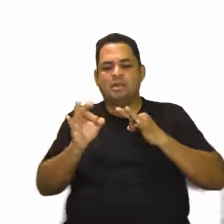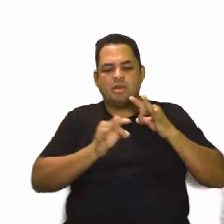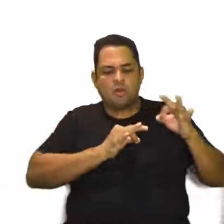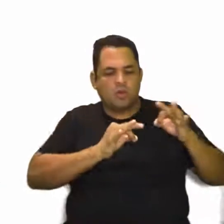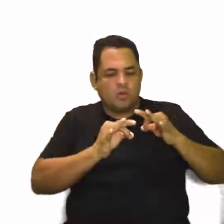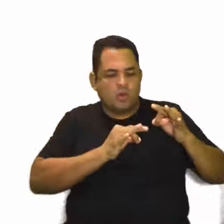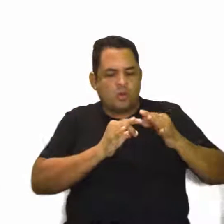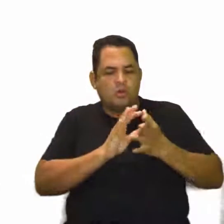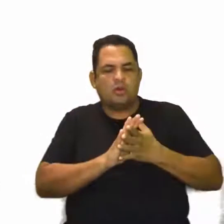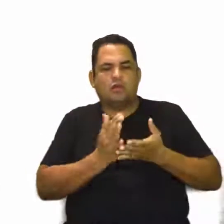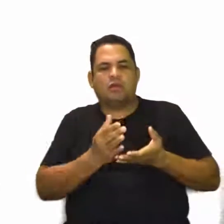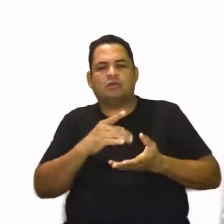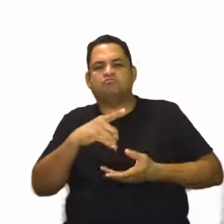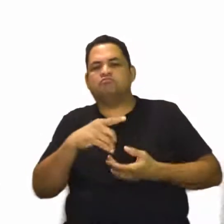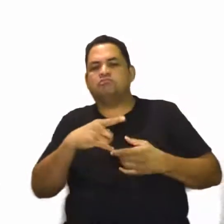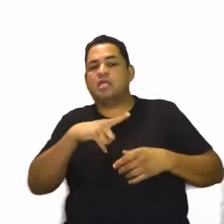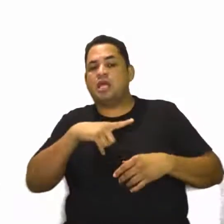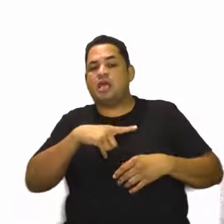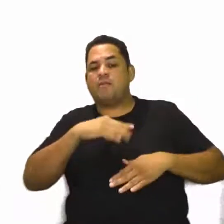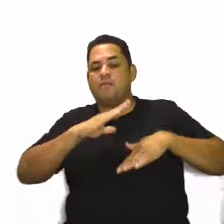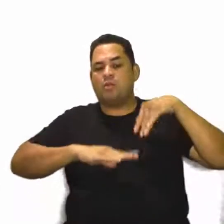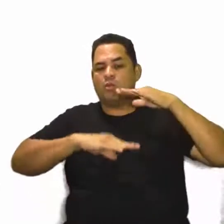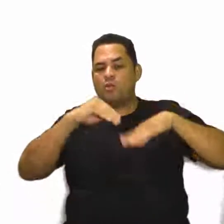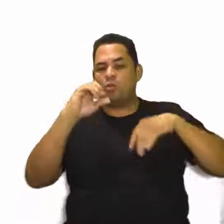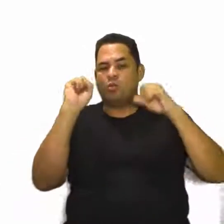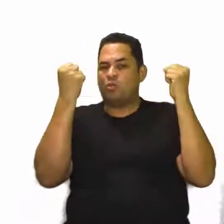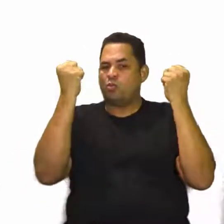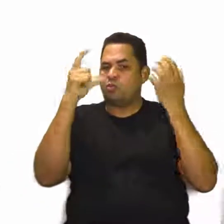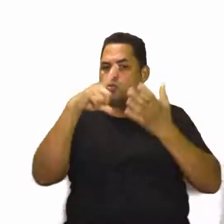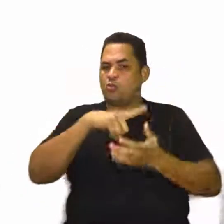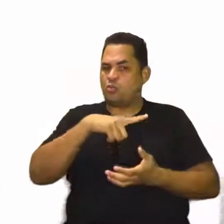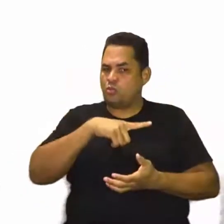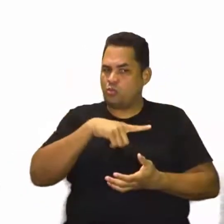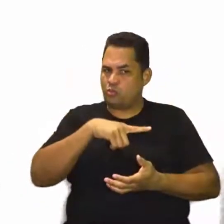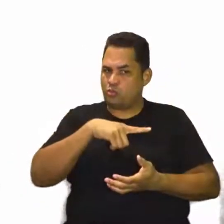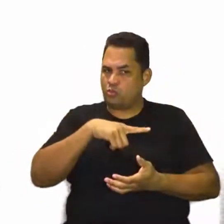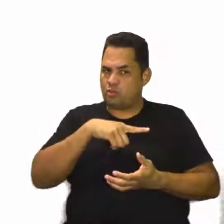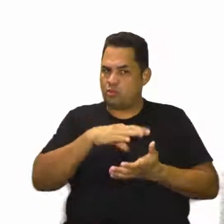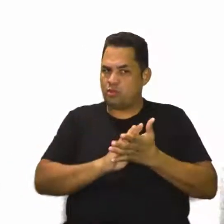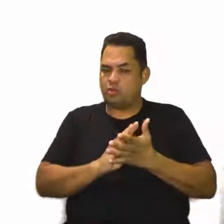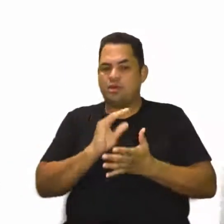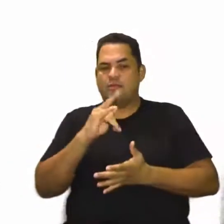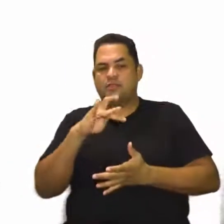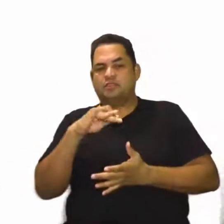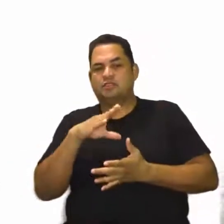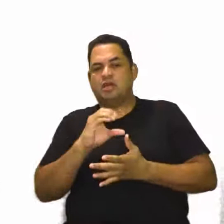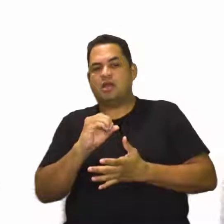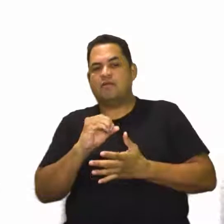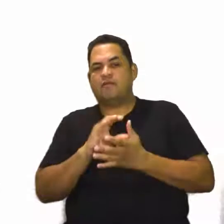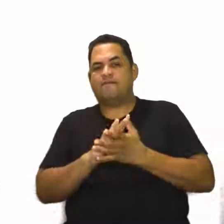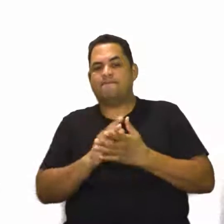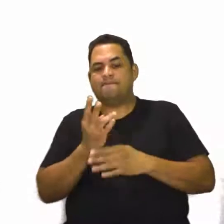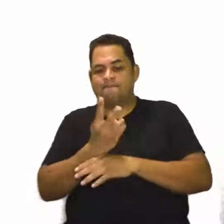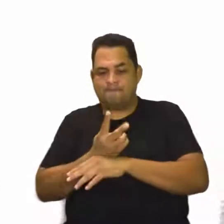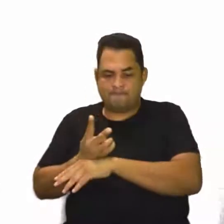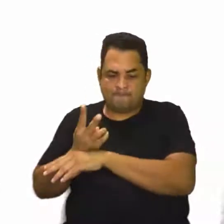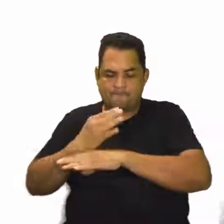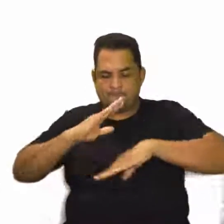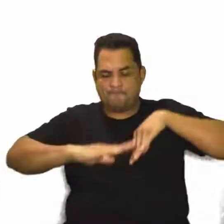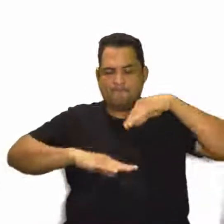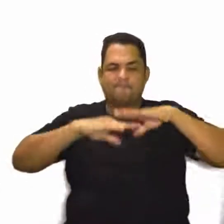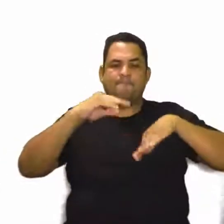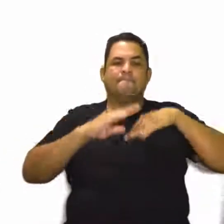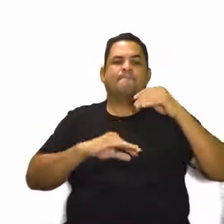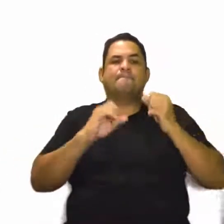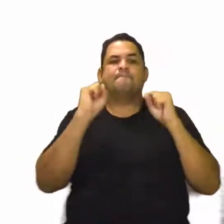de educação física. Então vejam bem, se eu quero ter aptidão para o TAF, a minha saída é procurar um profissional de